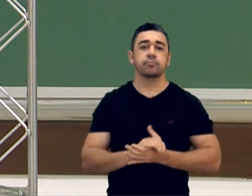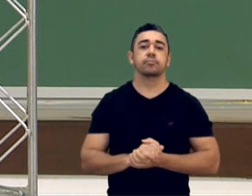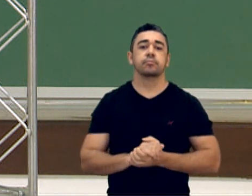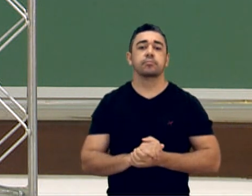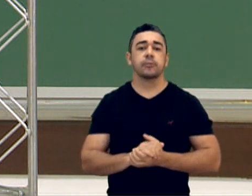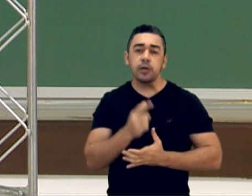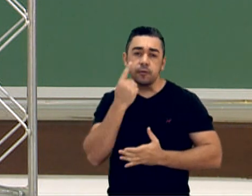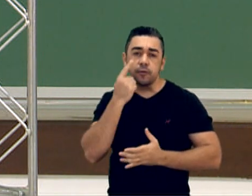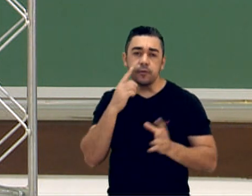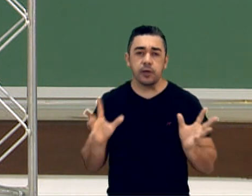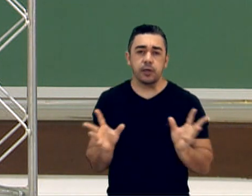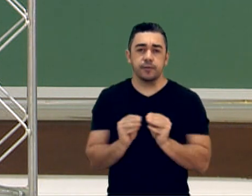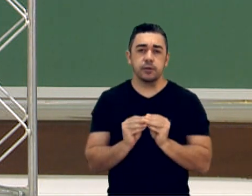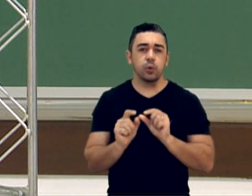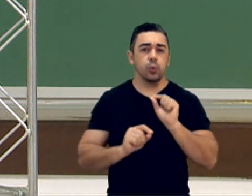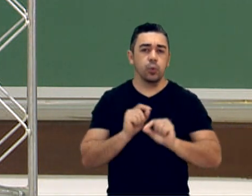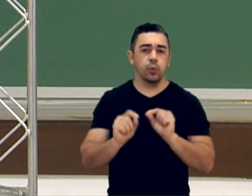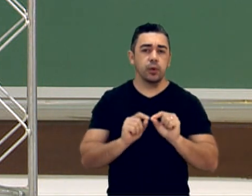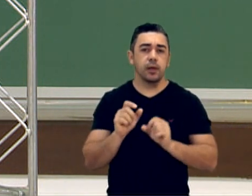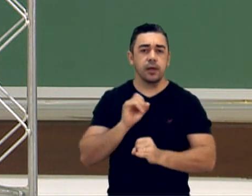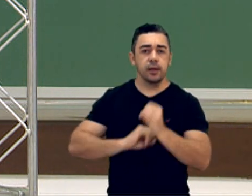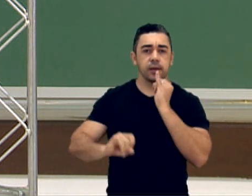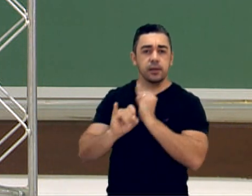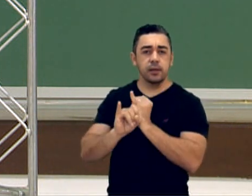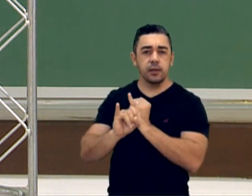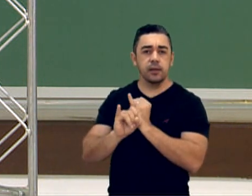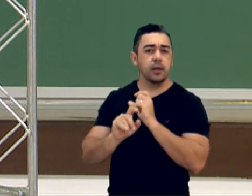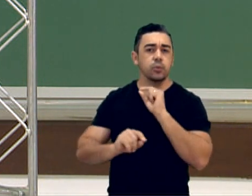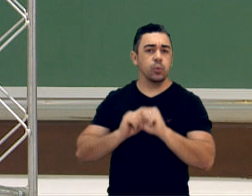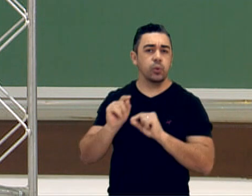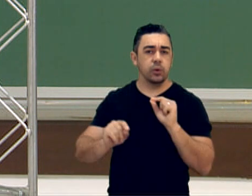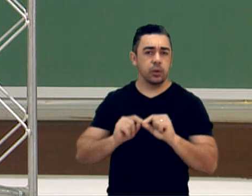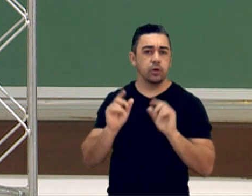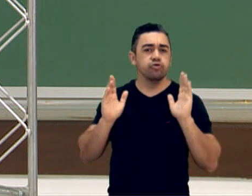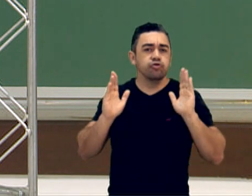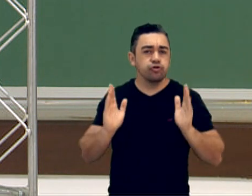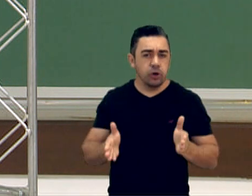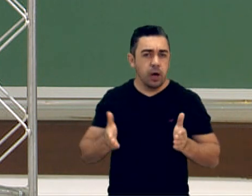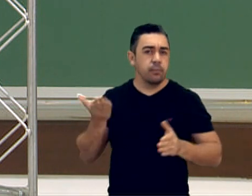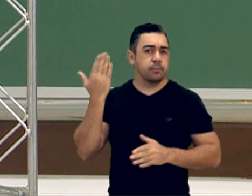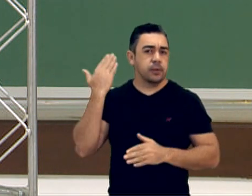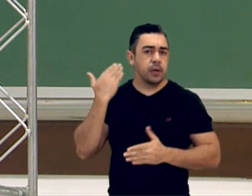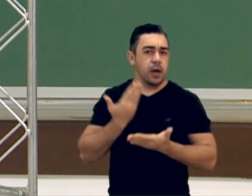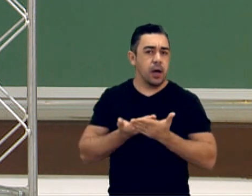Vamos fazer uma revisão agora sobre as internet slangs. Já foi trabalhado isso em aulas